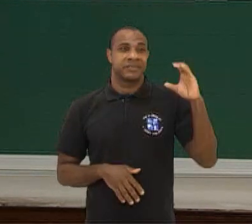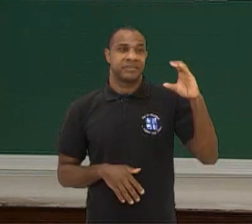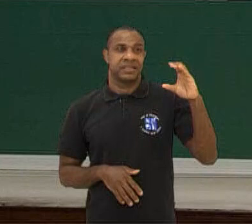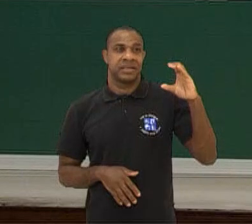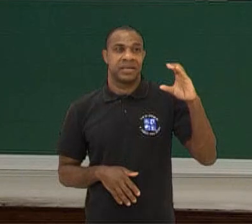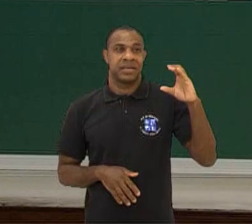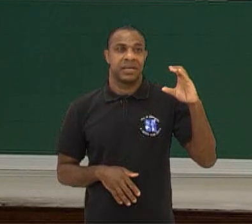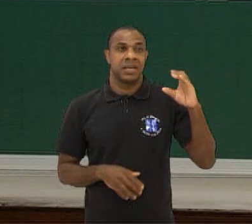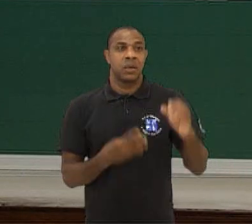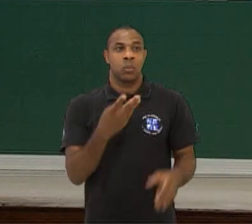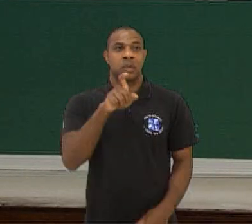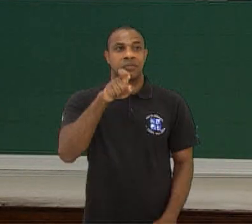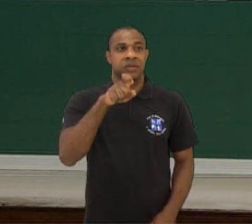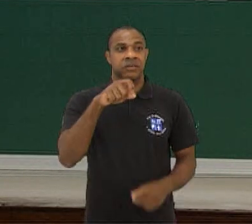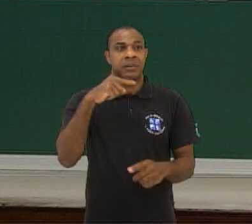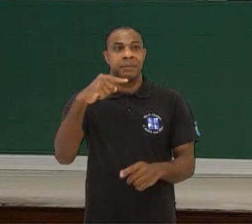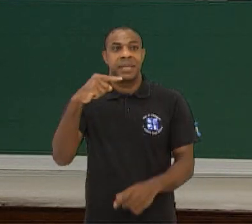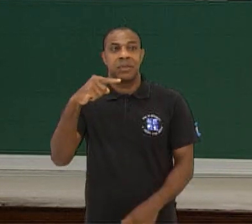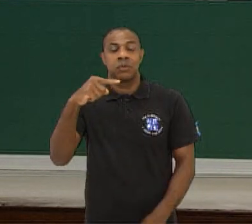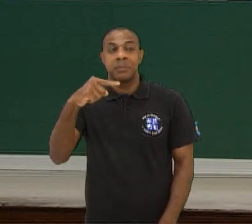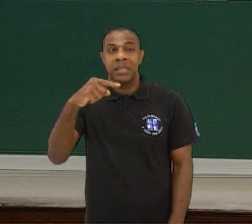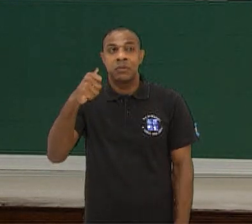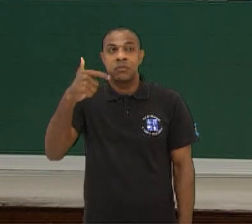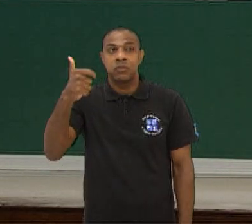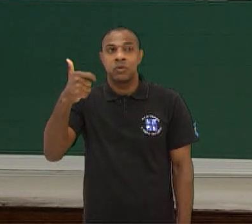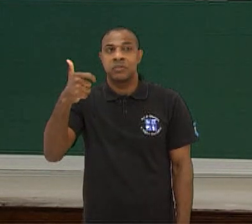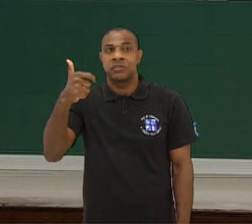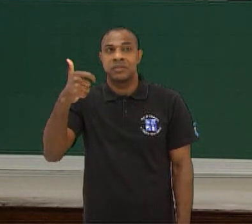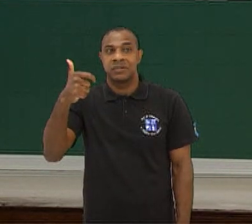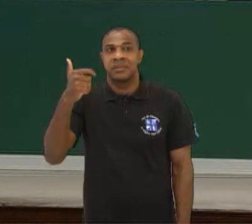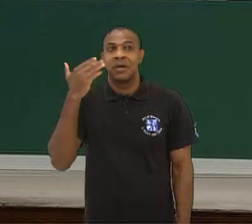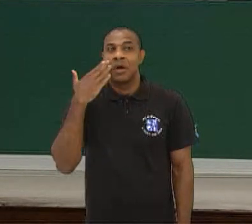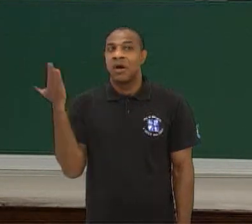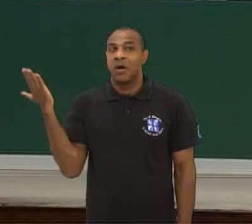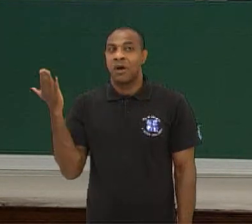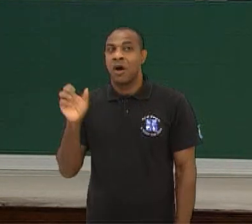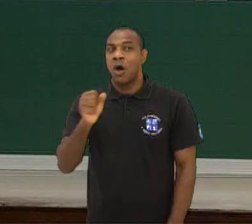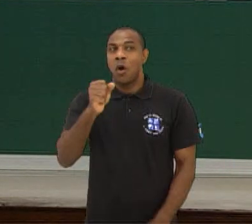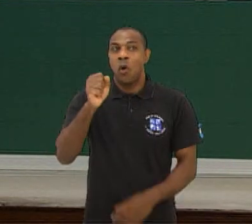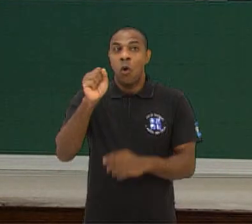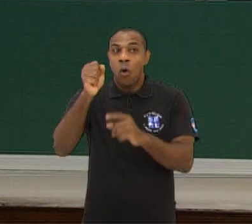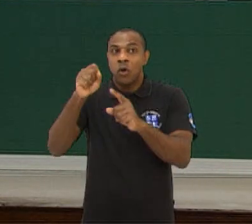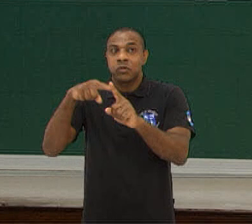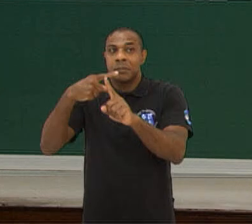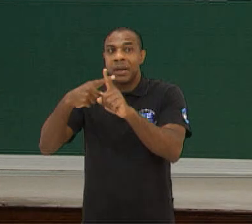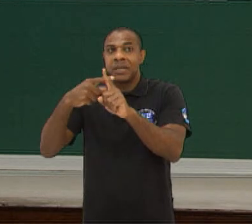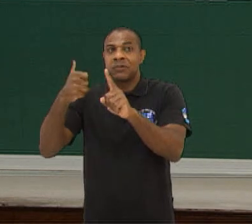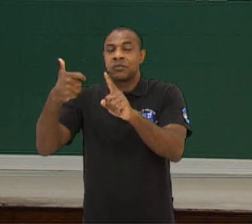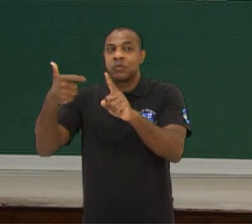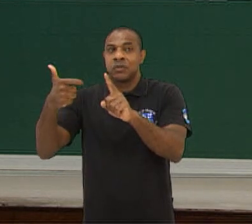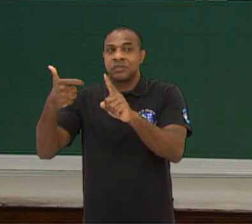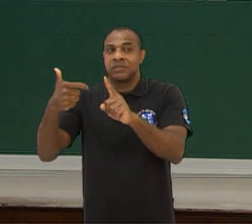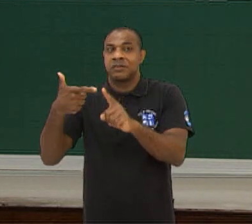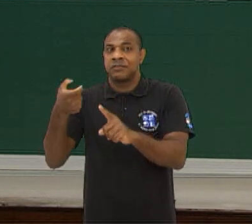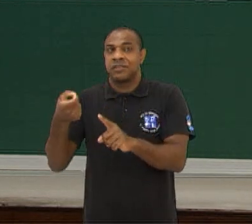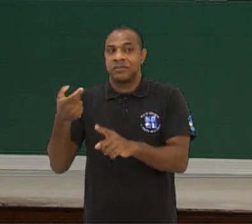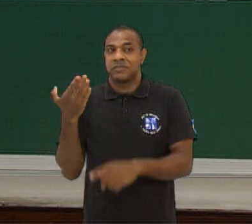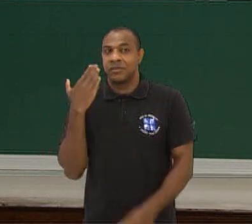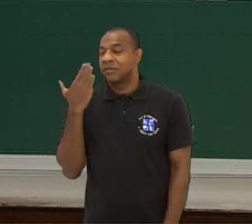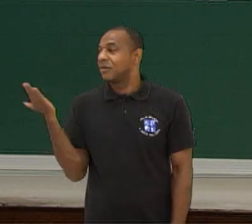Menos 12. Eu vou somar 12 para retirar ele aqui. Então, 8 mais 12, 20.